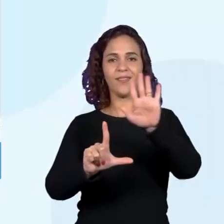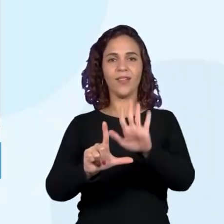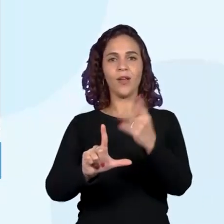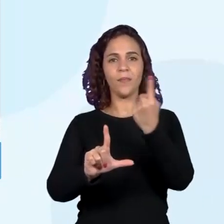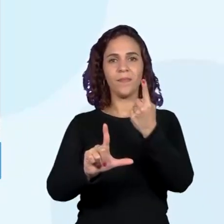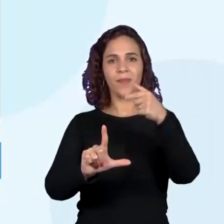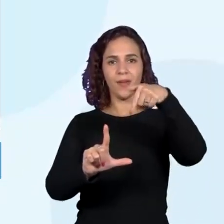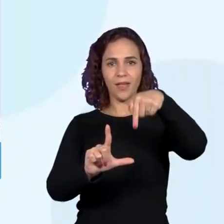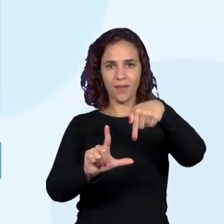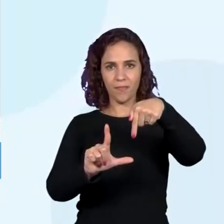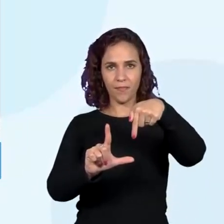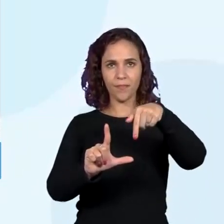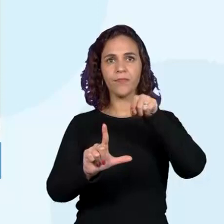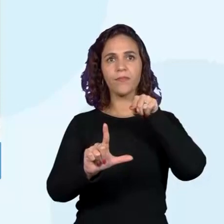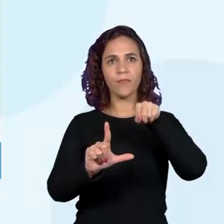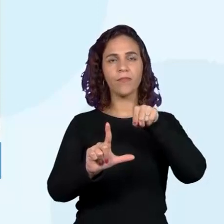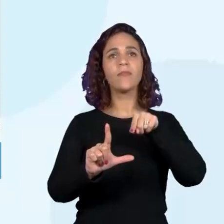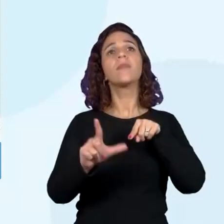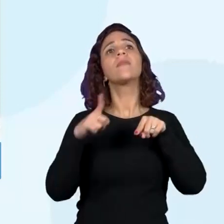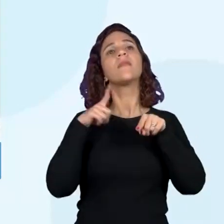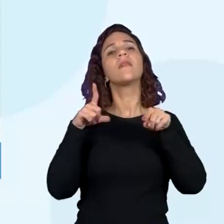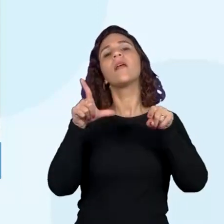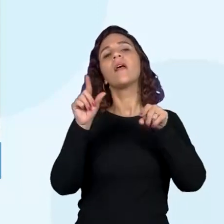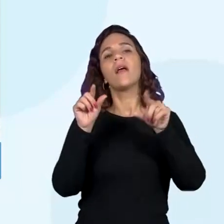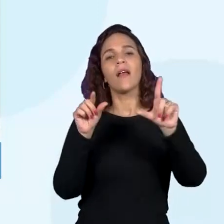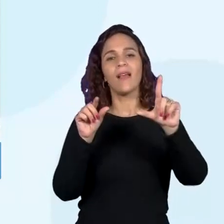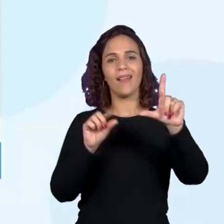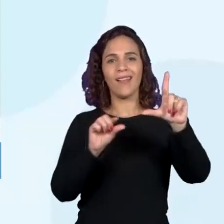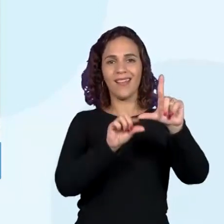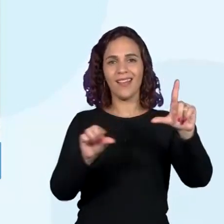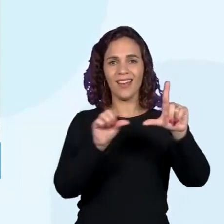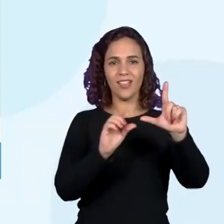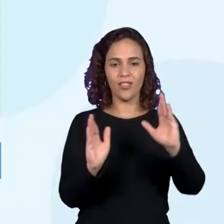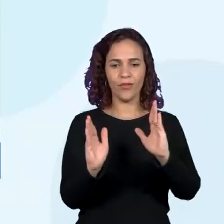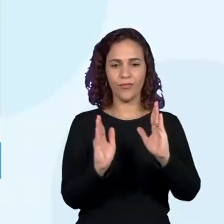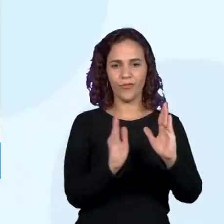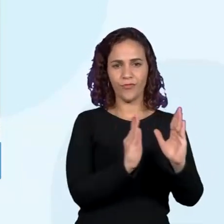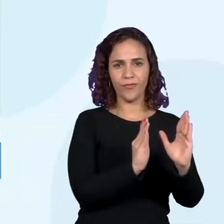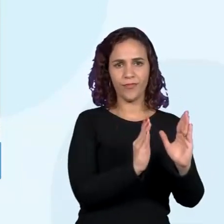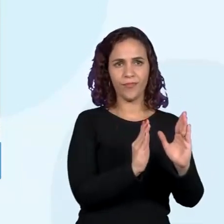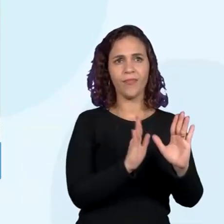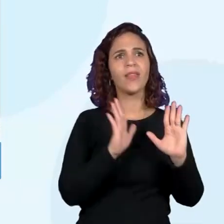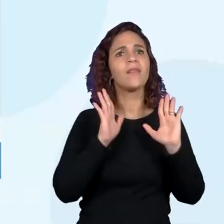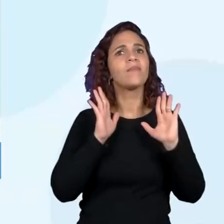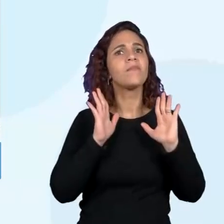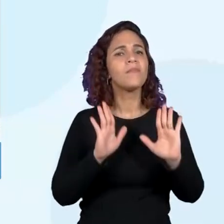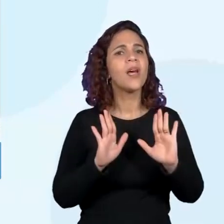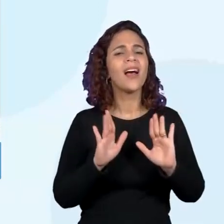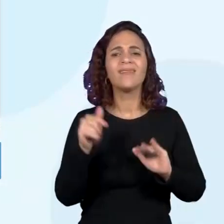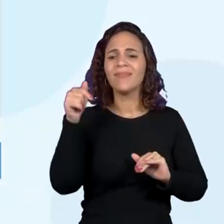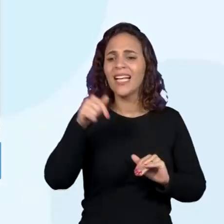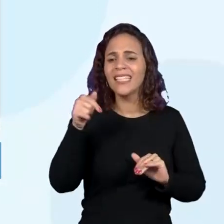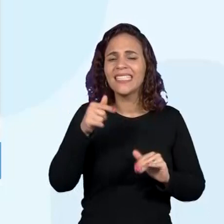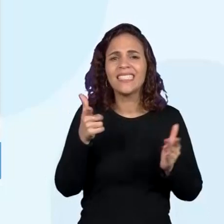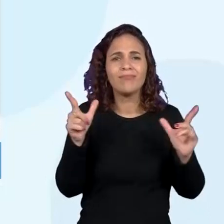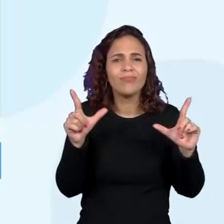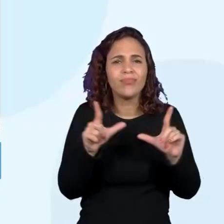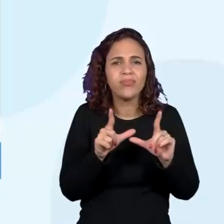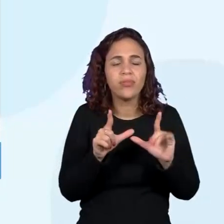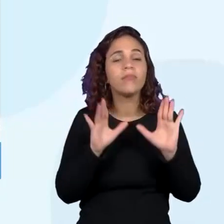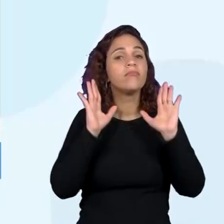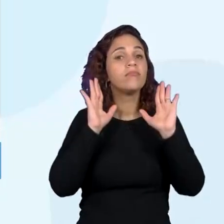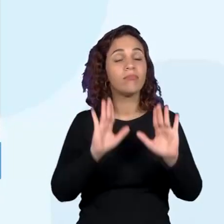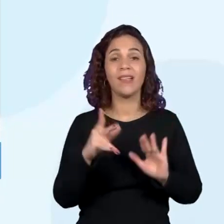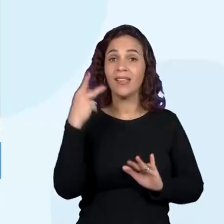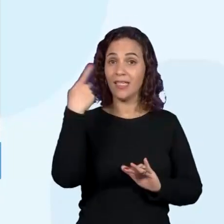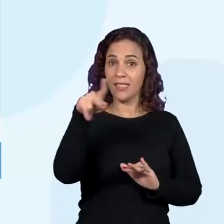apareceu aqui do lado direito. Só que aí, professora Ju, nossa tela é pequenininha, né? Tá. Então, no caderno, põe a legenda fora do gráfico,